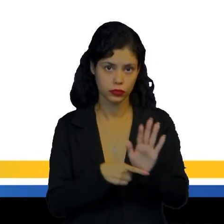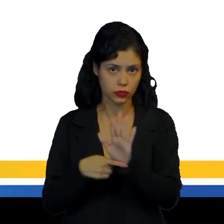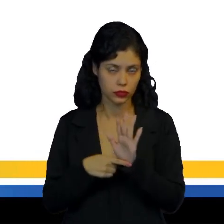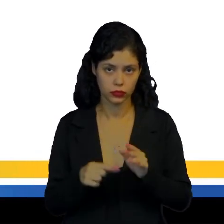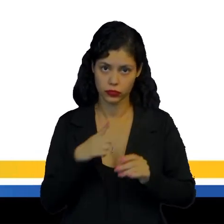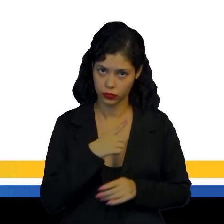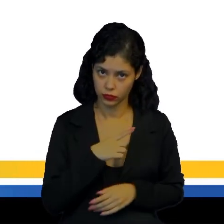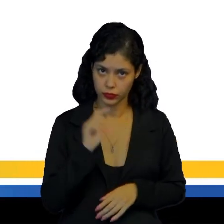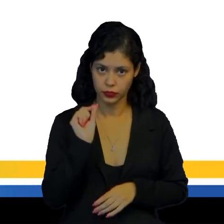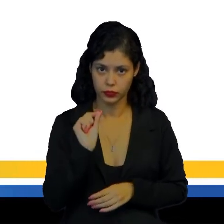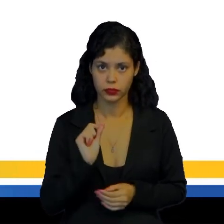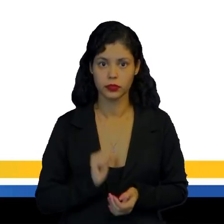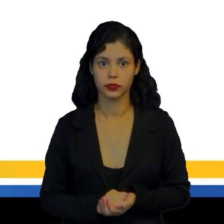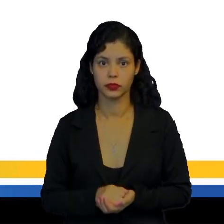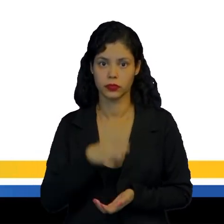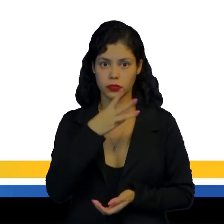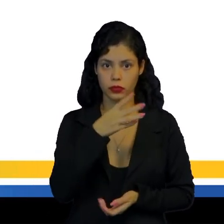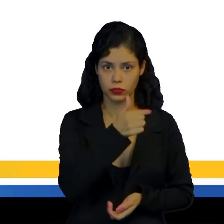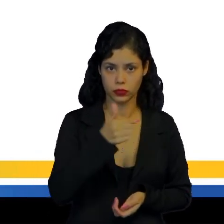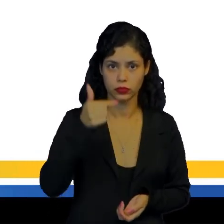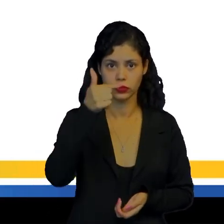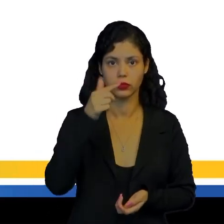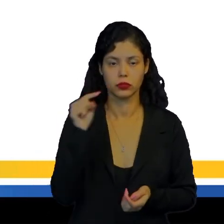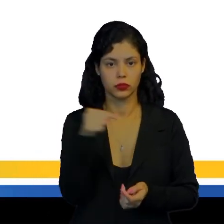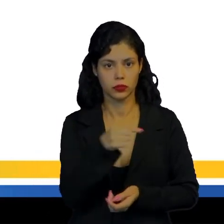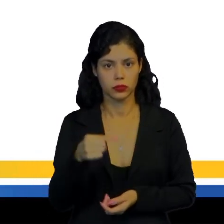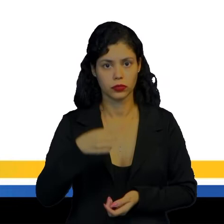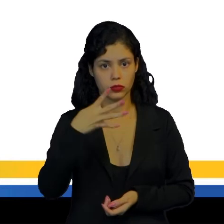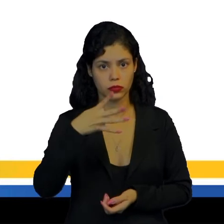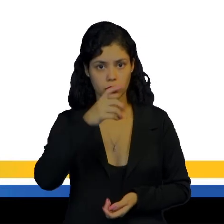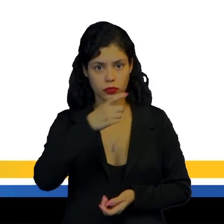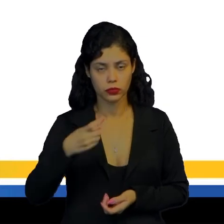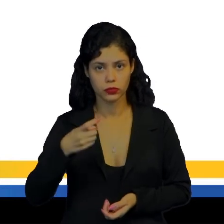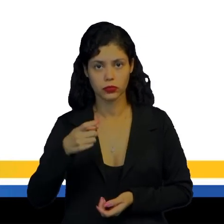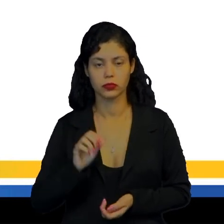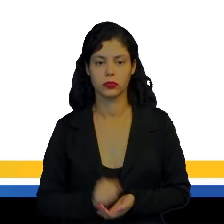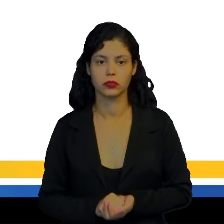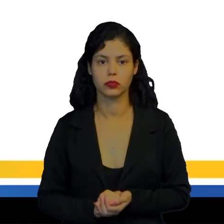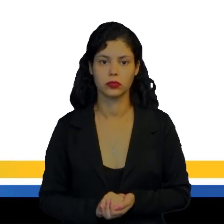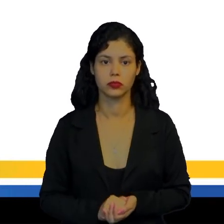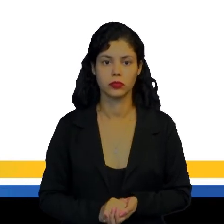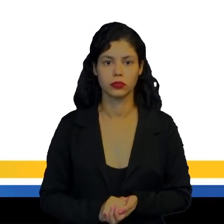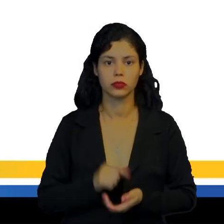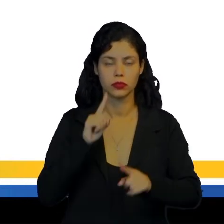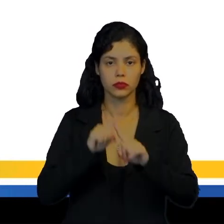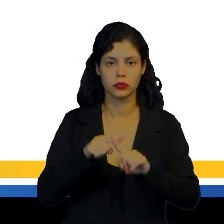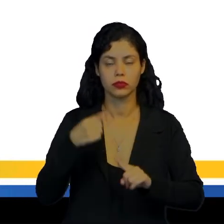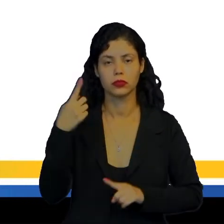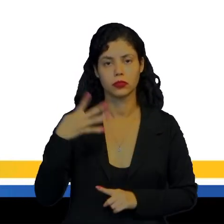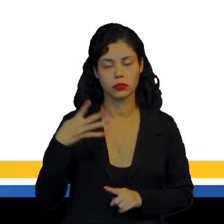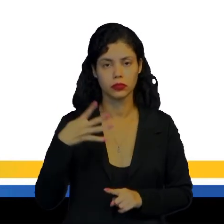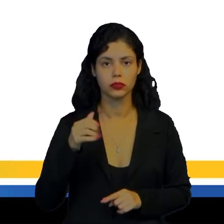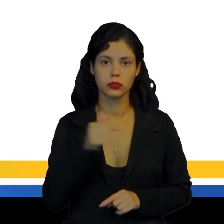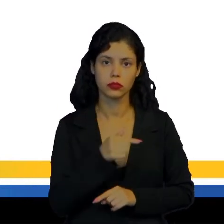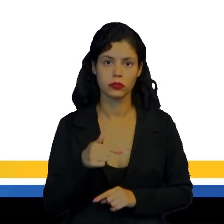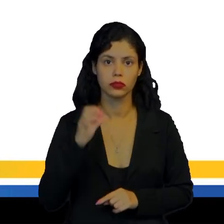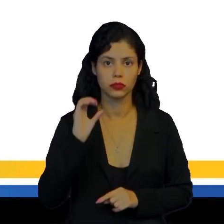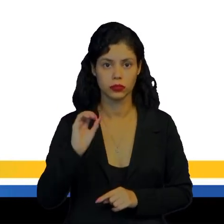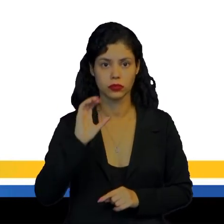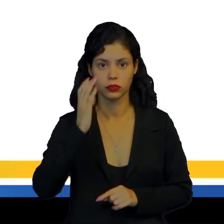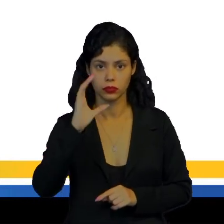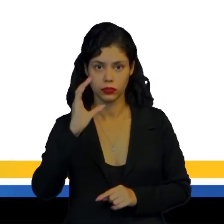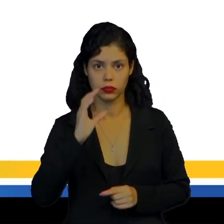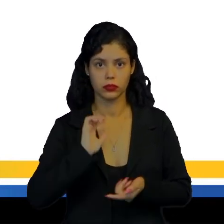demonstrado, nós temos 3 ao quadrado menos 4 vezes 1 vezes menos 4, que é a letra